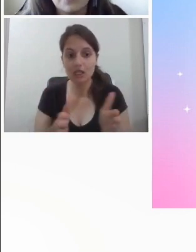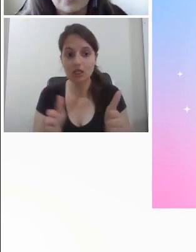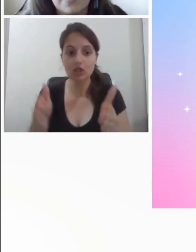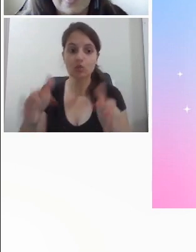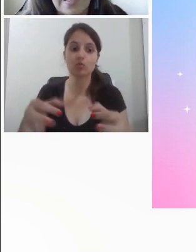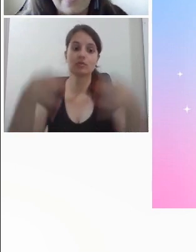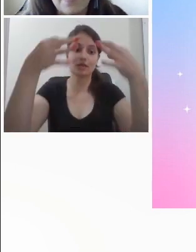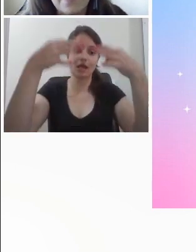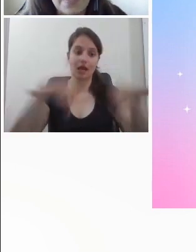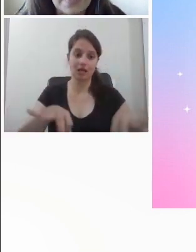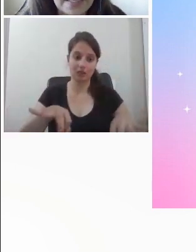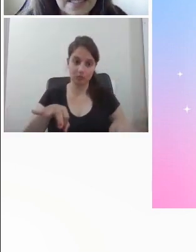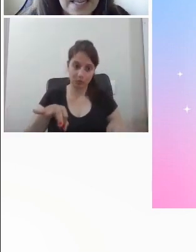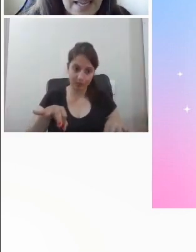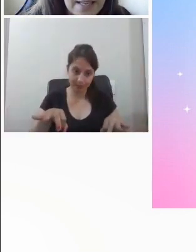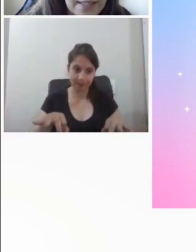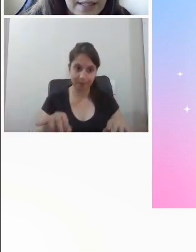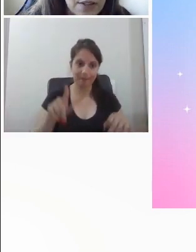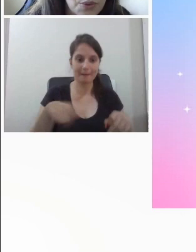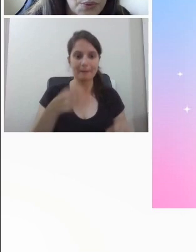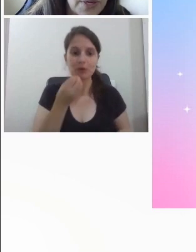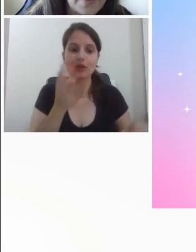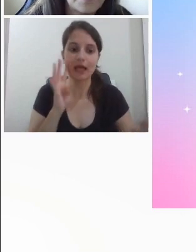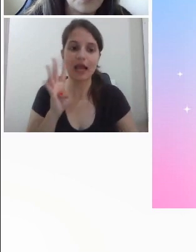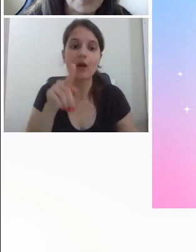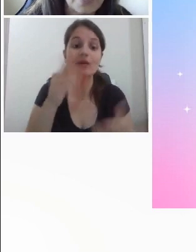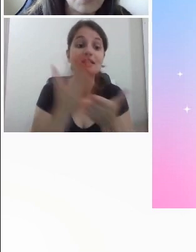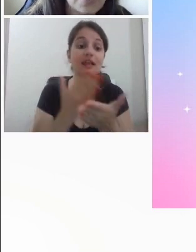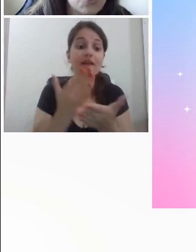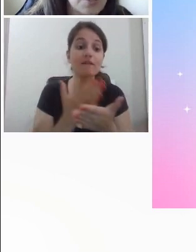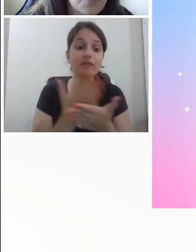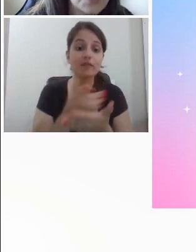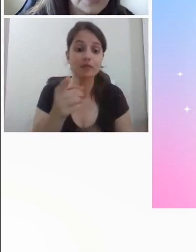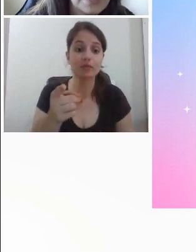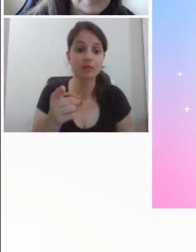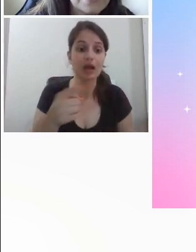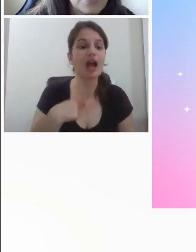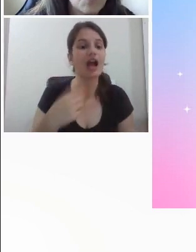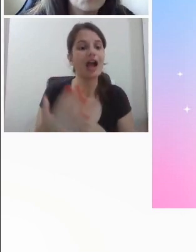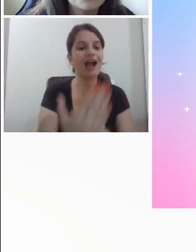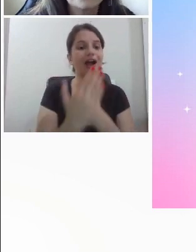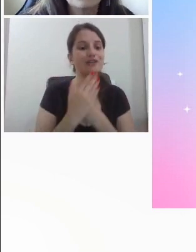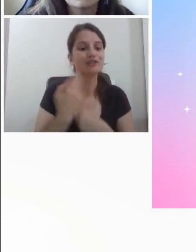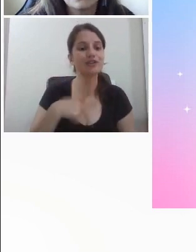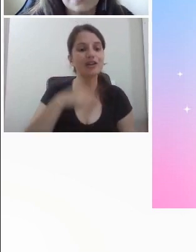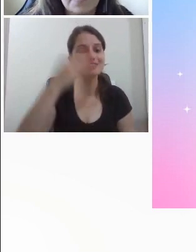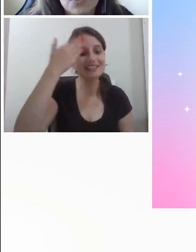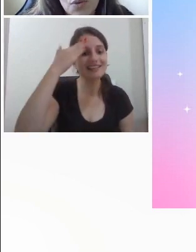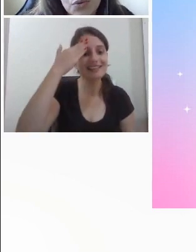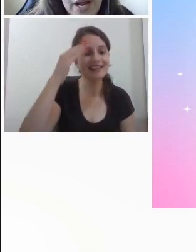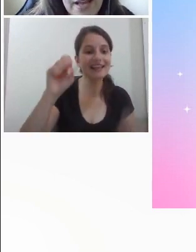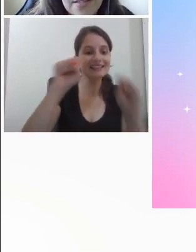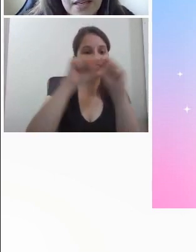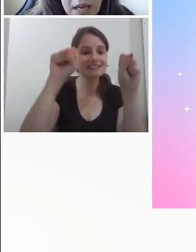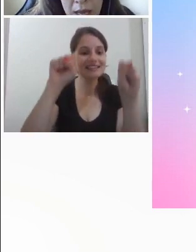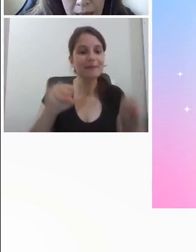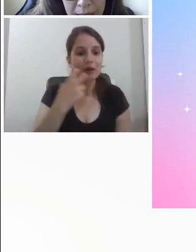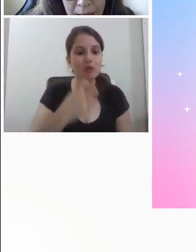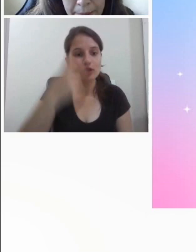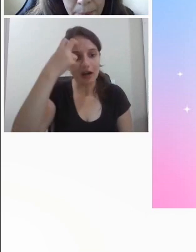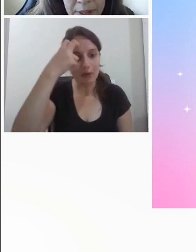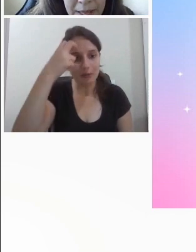então é bem bacana essa leitura porque ela nos ajuda muito a entender essa composição de sistemas culturais